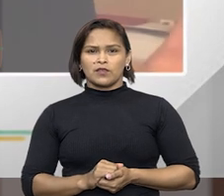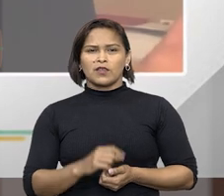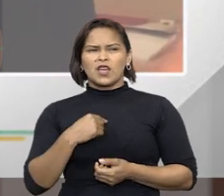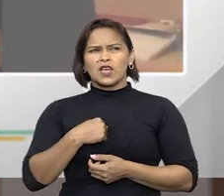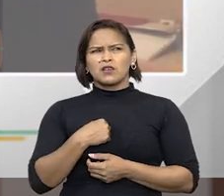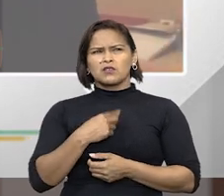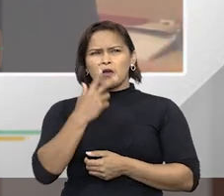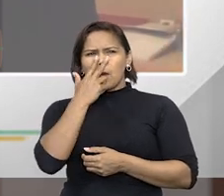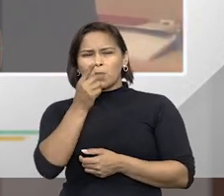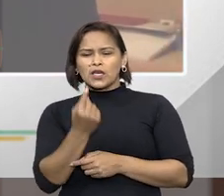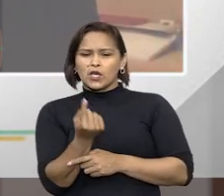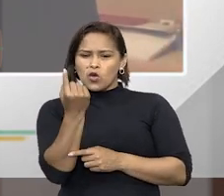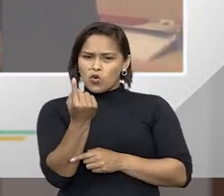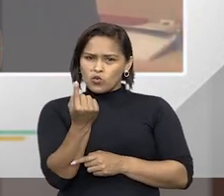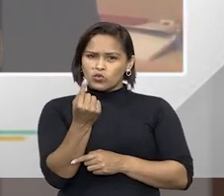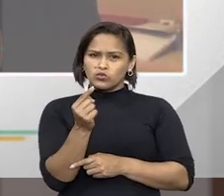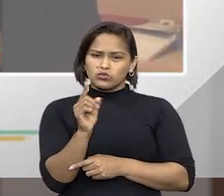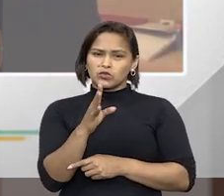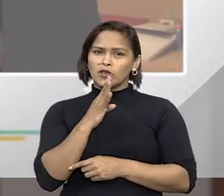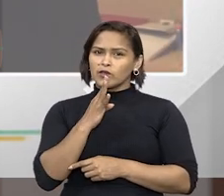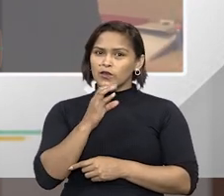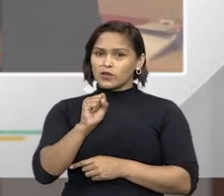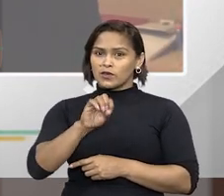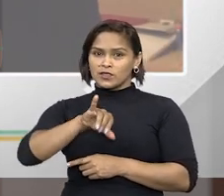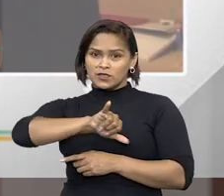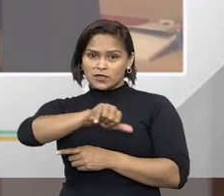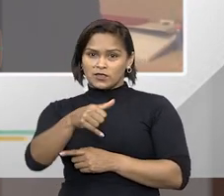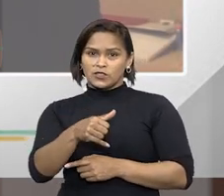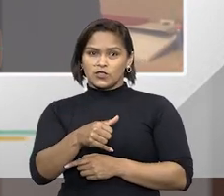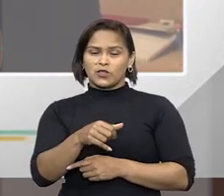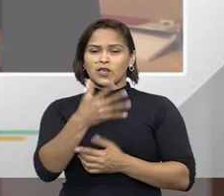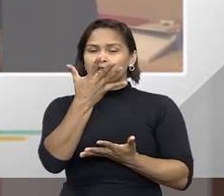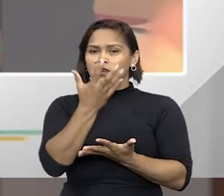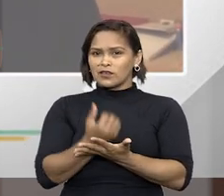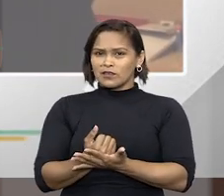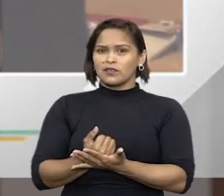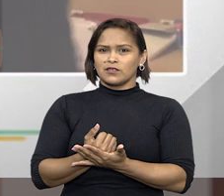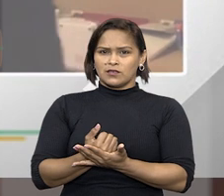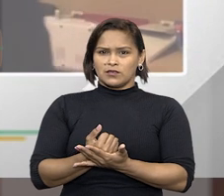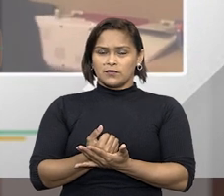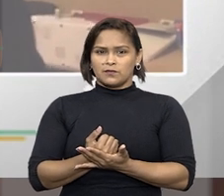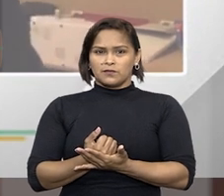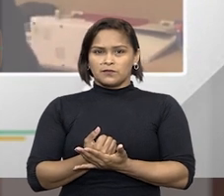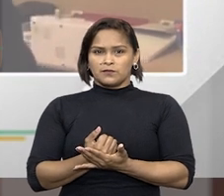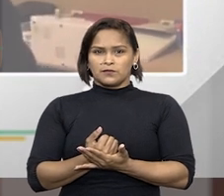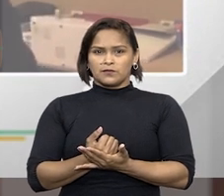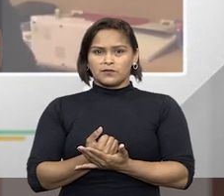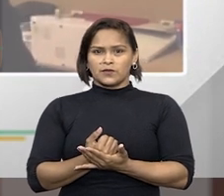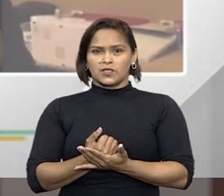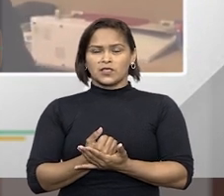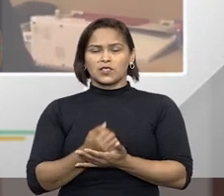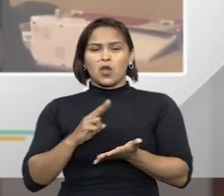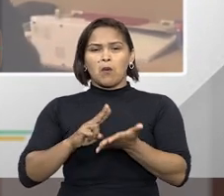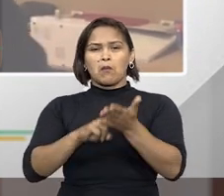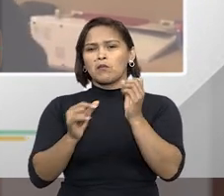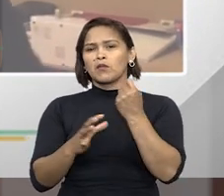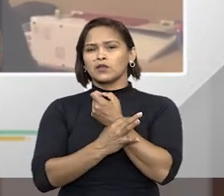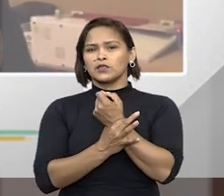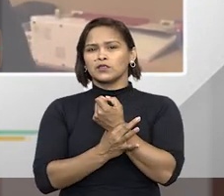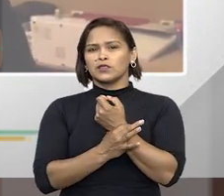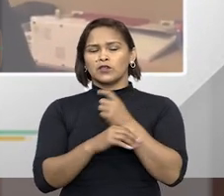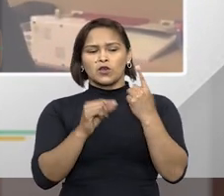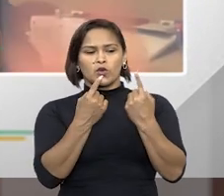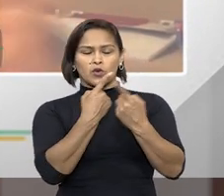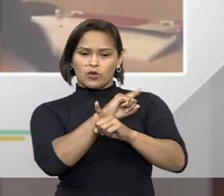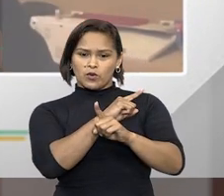até onde eu conheci, no STJ, em que admitiu um mandado de segurança contra um